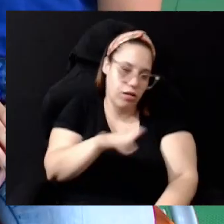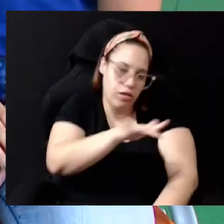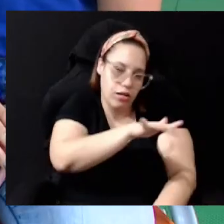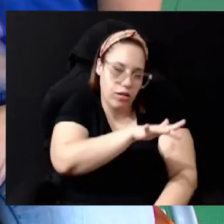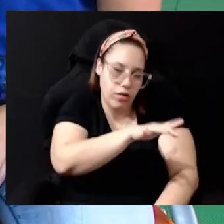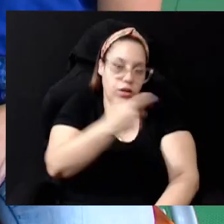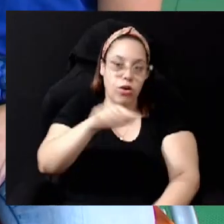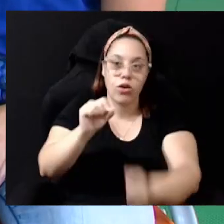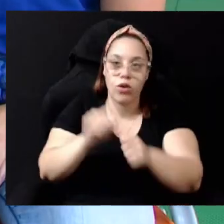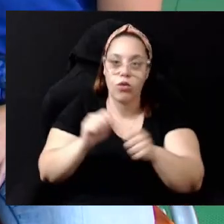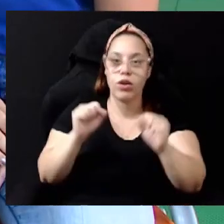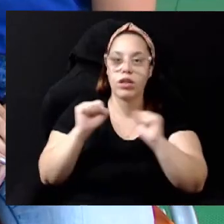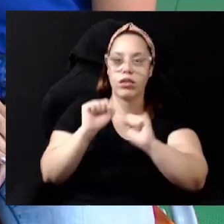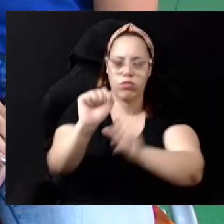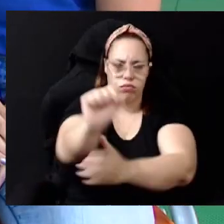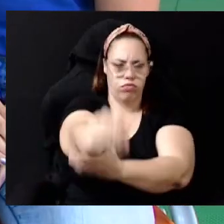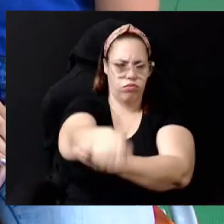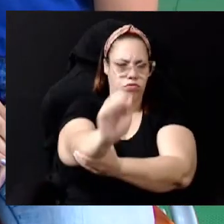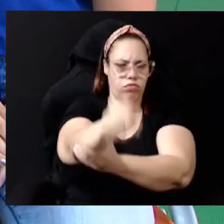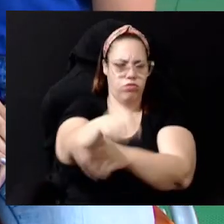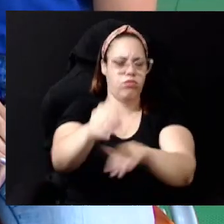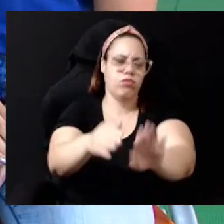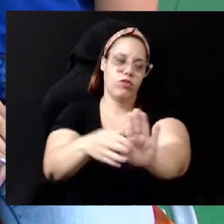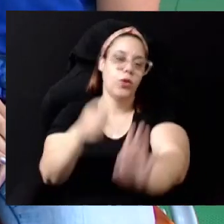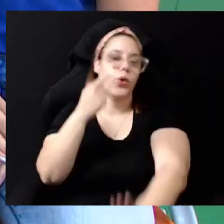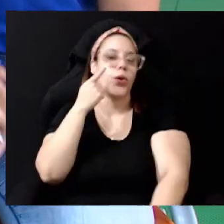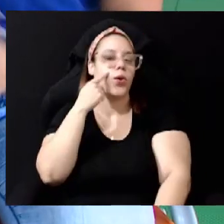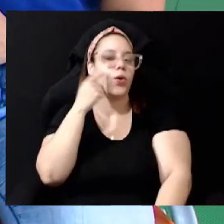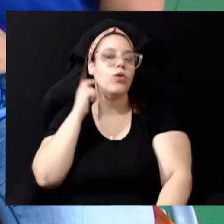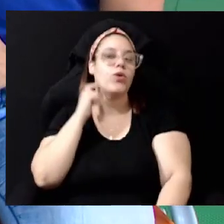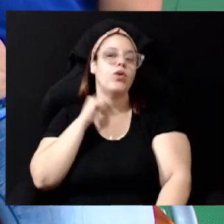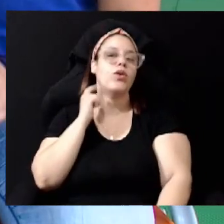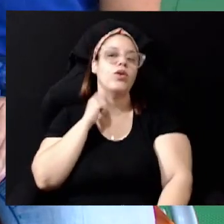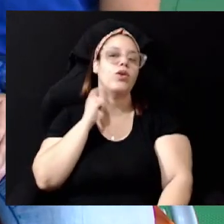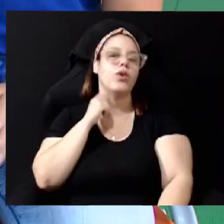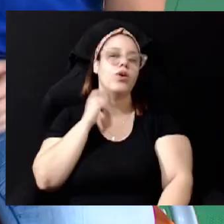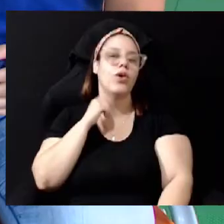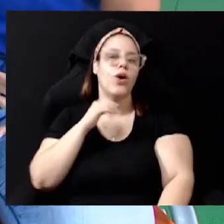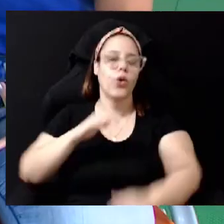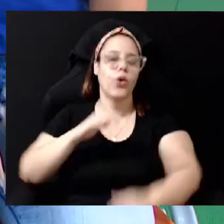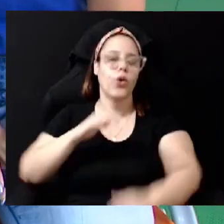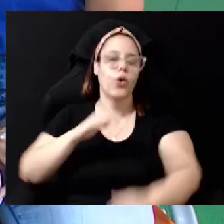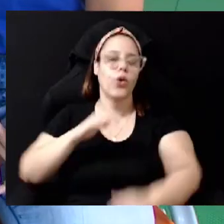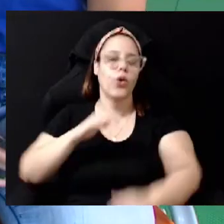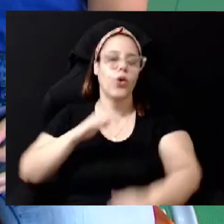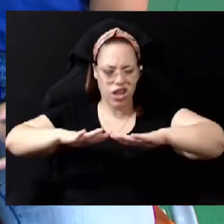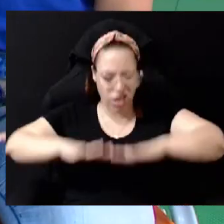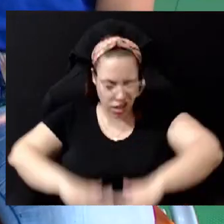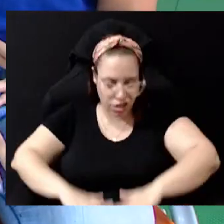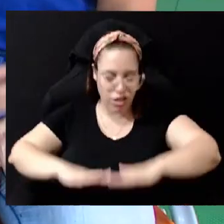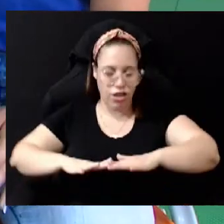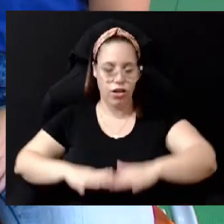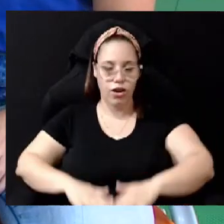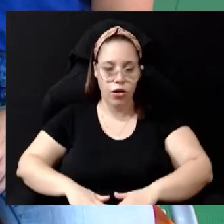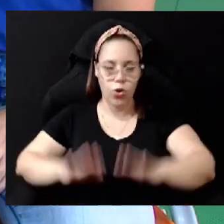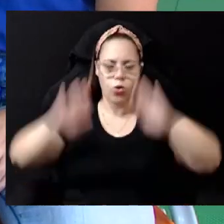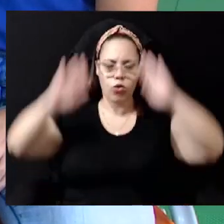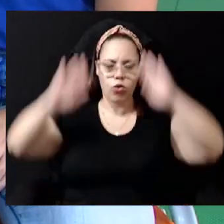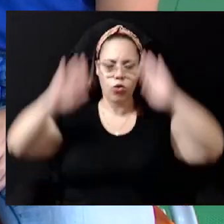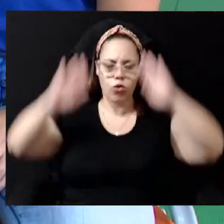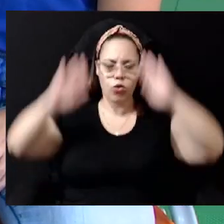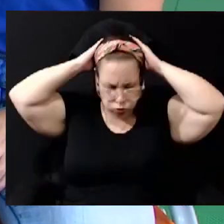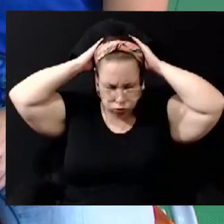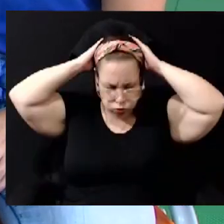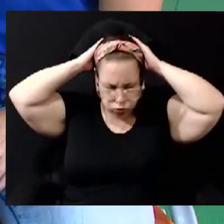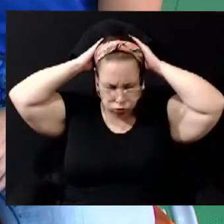Então, eles partem para eles fazerem um alongamento. E aí, você já vê muitos deles querendo fazer flexão de braço, querendo fazer abdominal, que